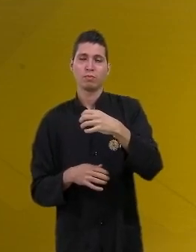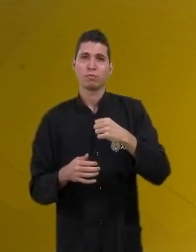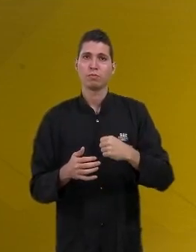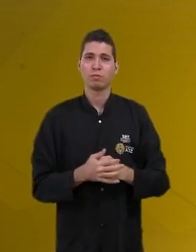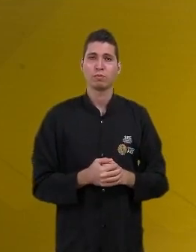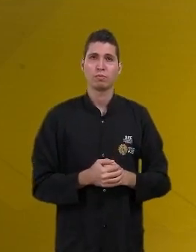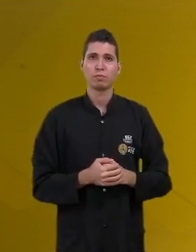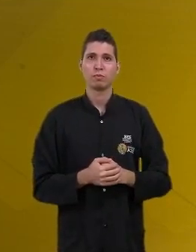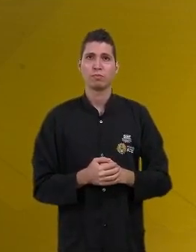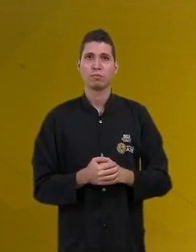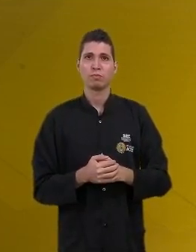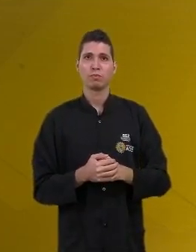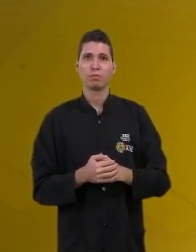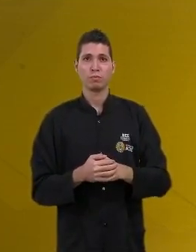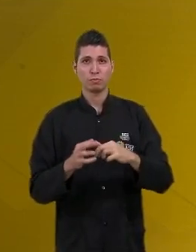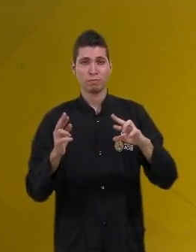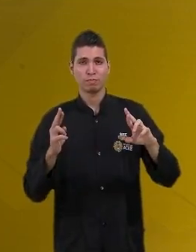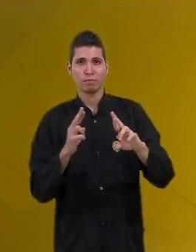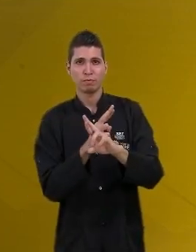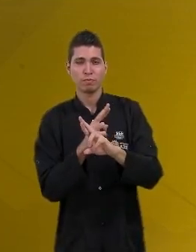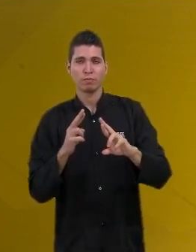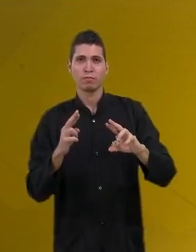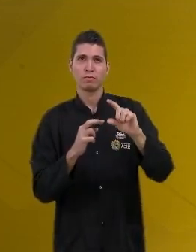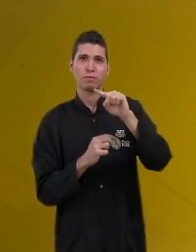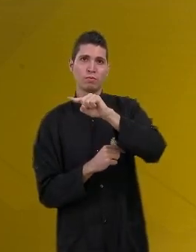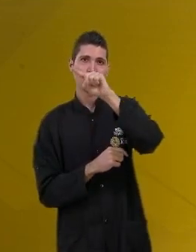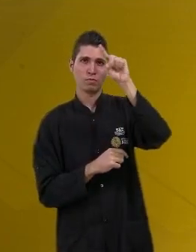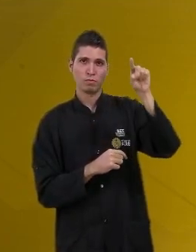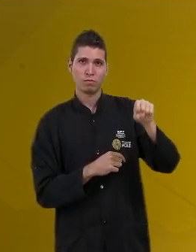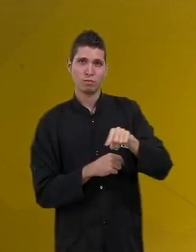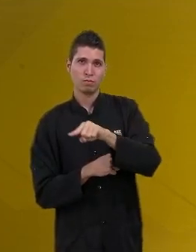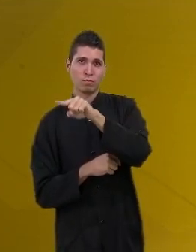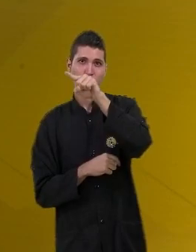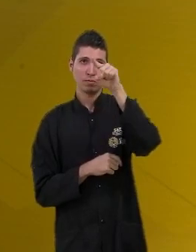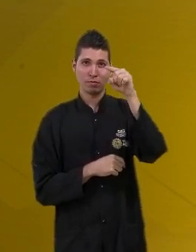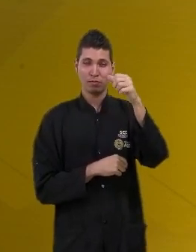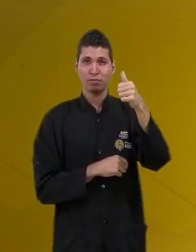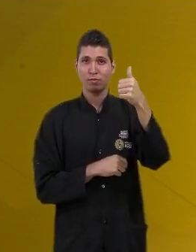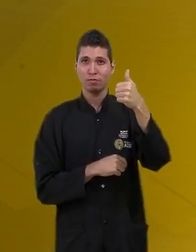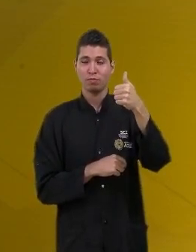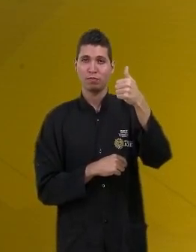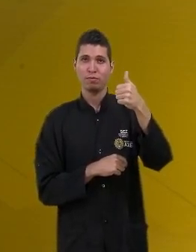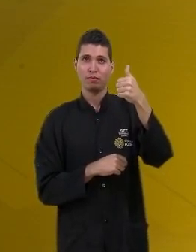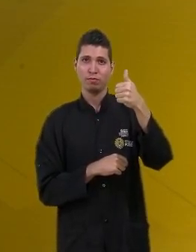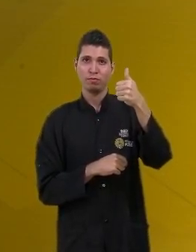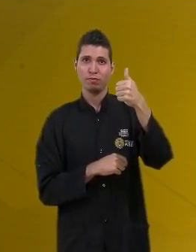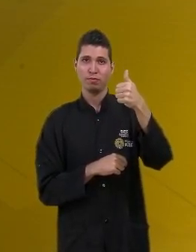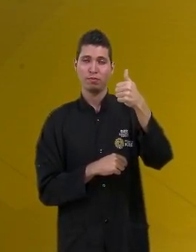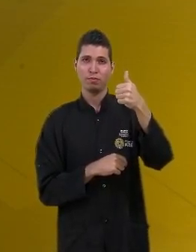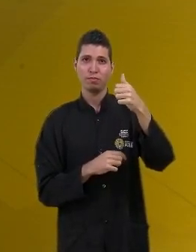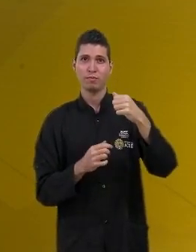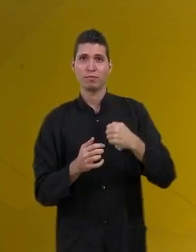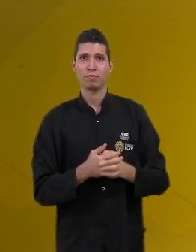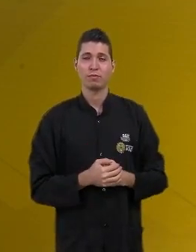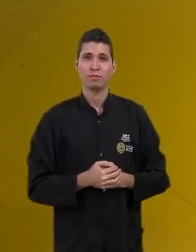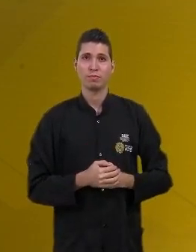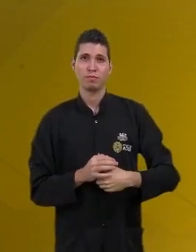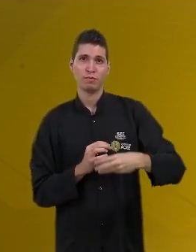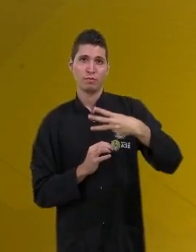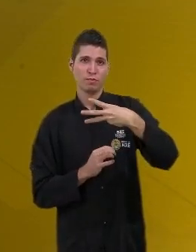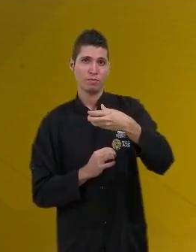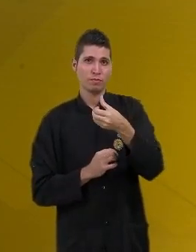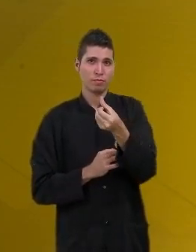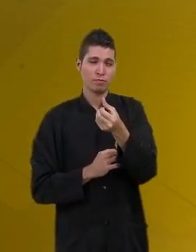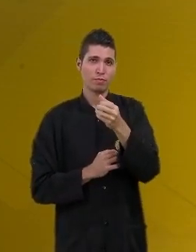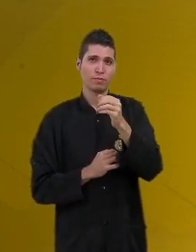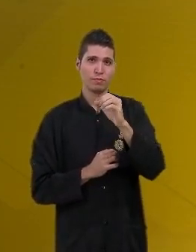consigamos relacionar isso com algum arco conhecido no primeiro quadrante, como nós vimos há pouco, 360 graus,